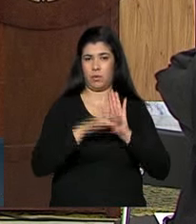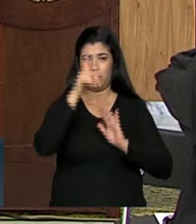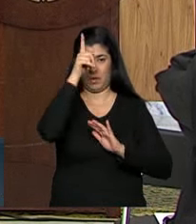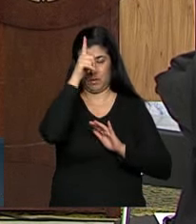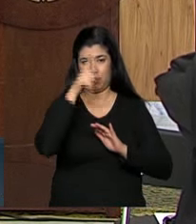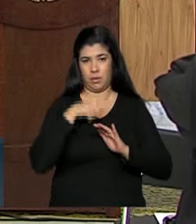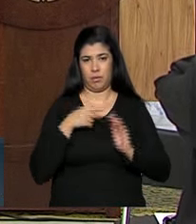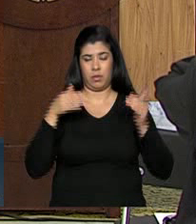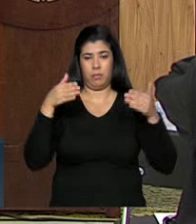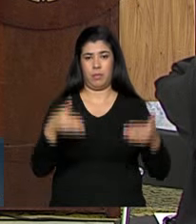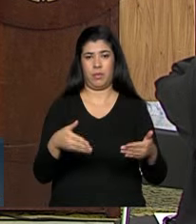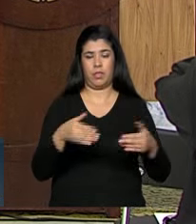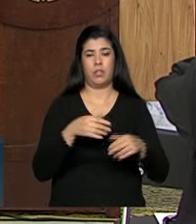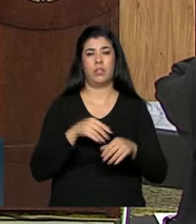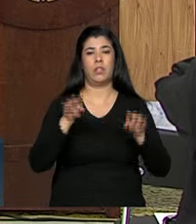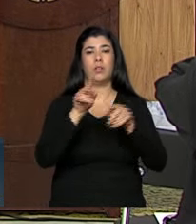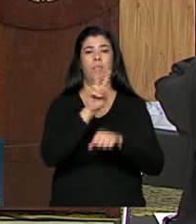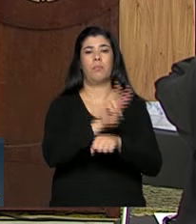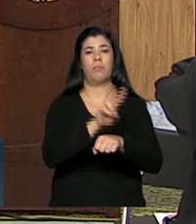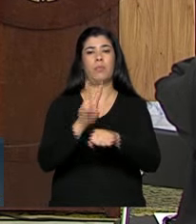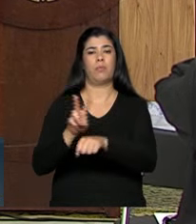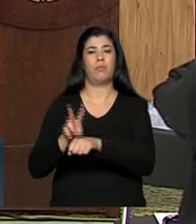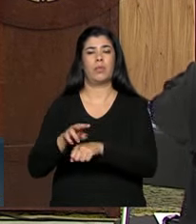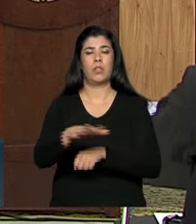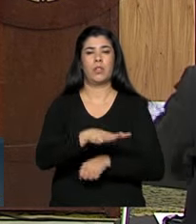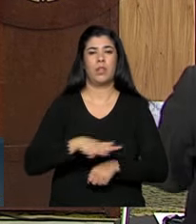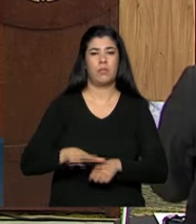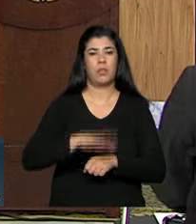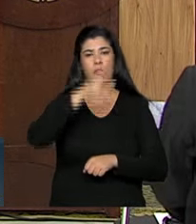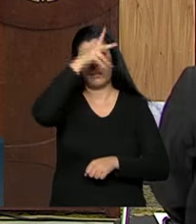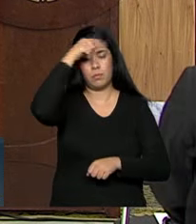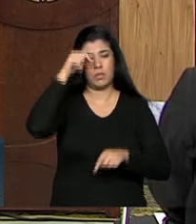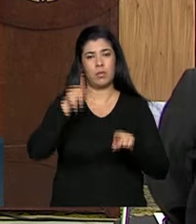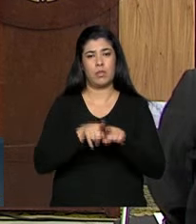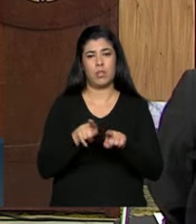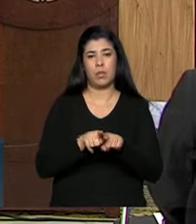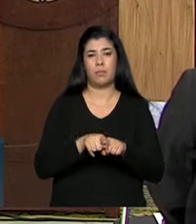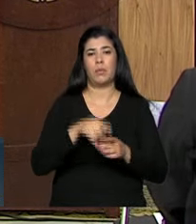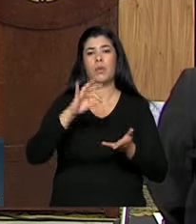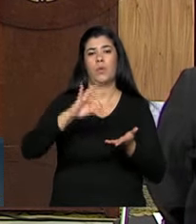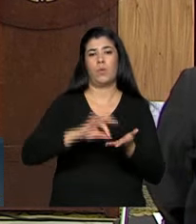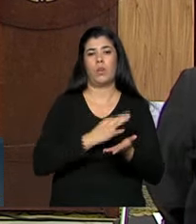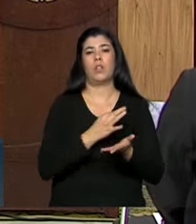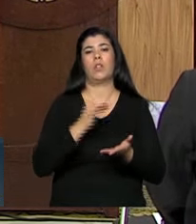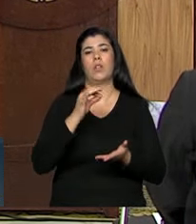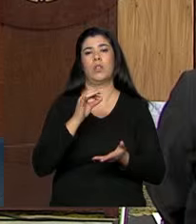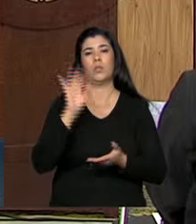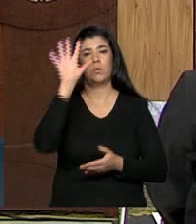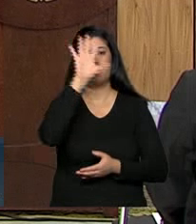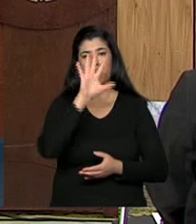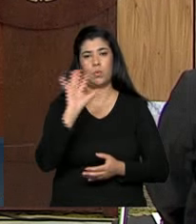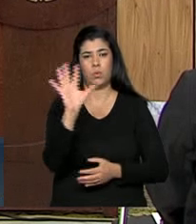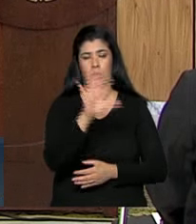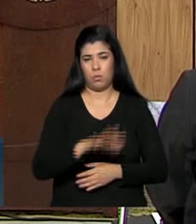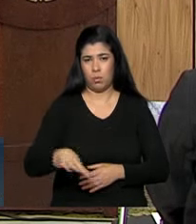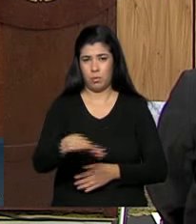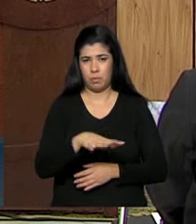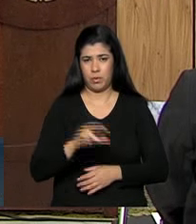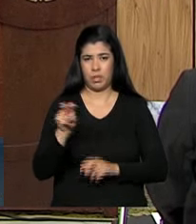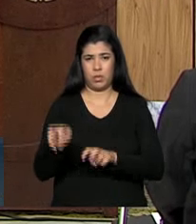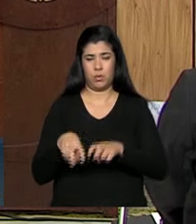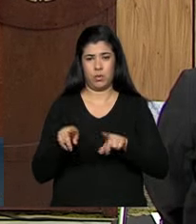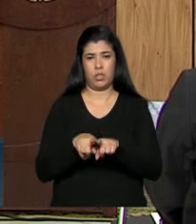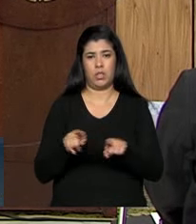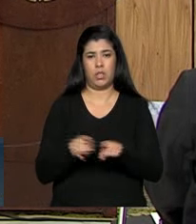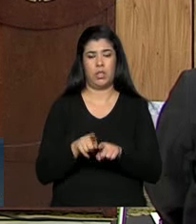da Amazônia, o Cadastro Ambiental Rural e a cooperação científica no Observatório da